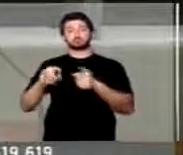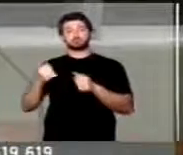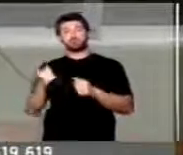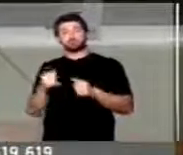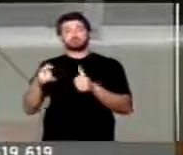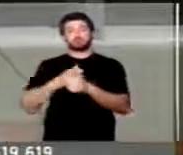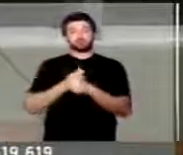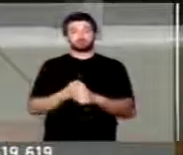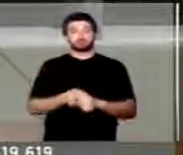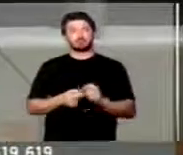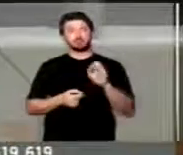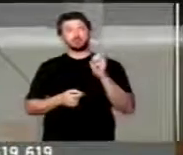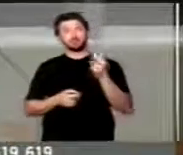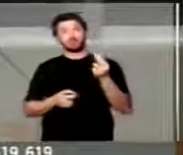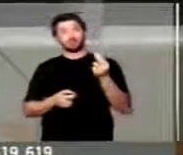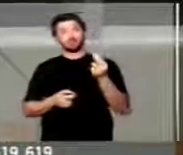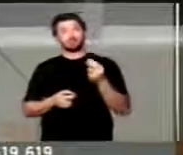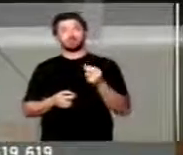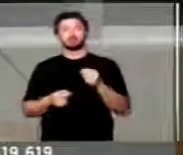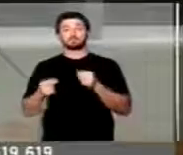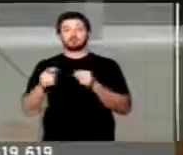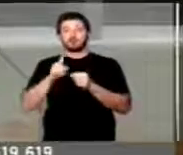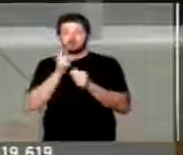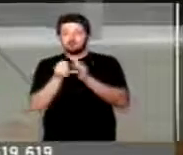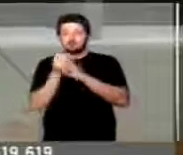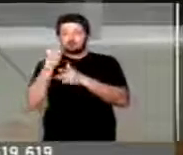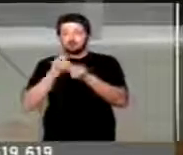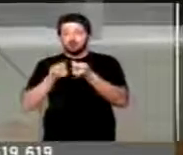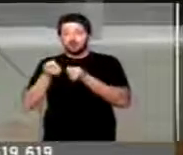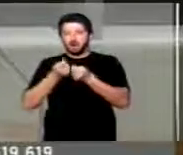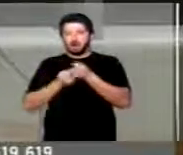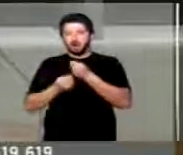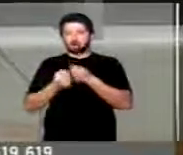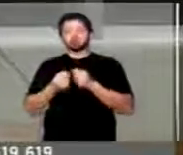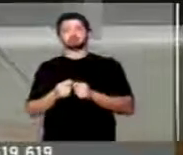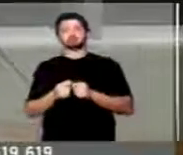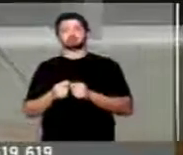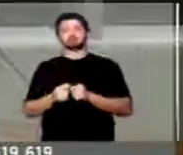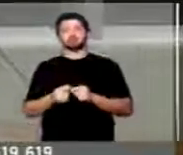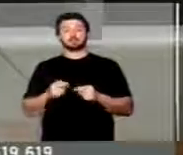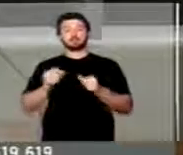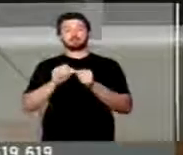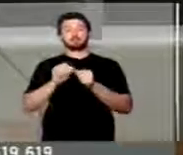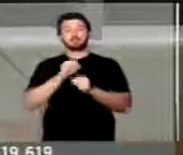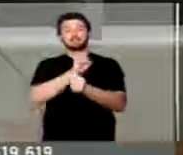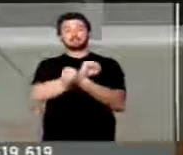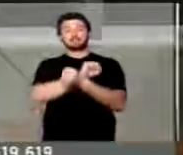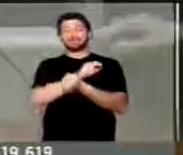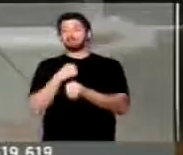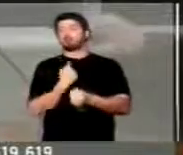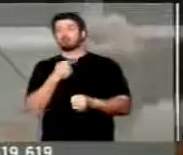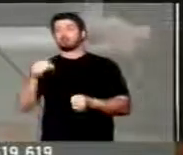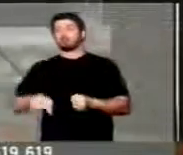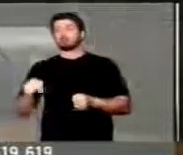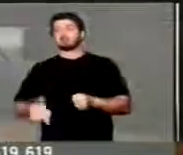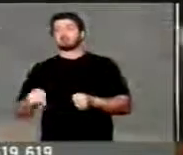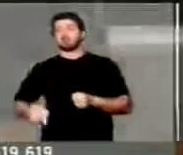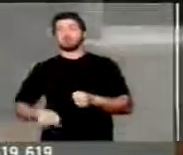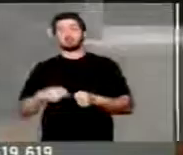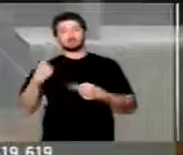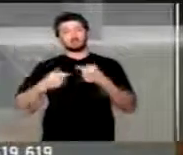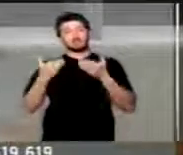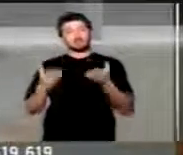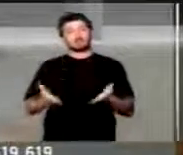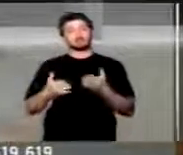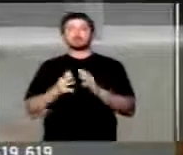dívida, ou ele gera os mecanismos que nos escravizam a esta mesma